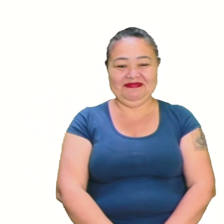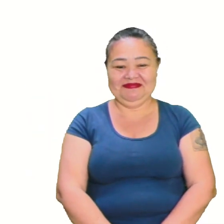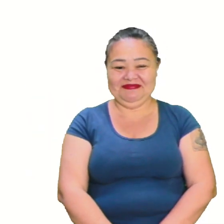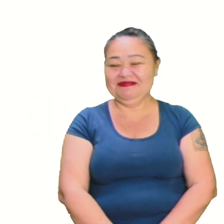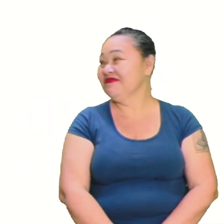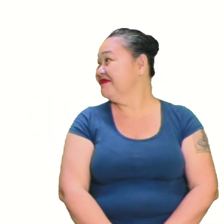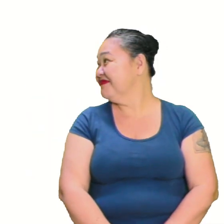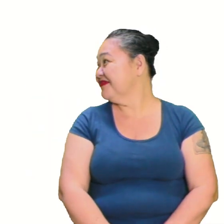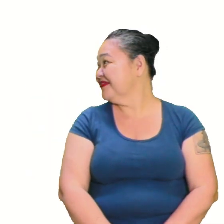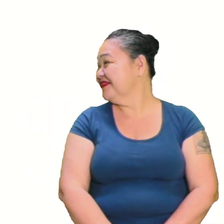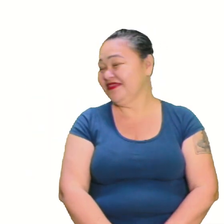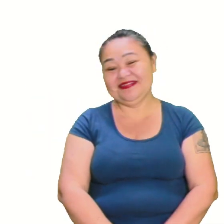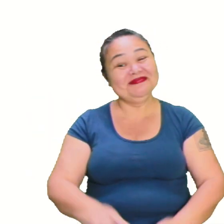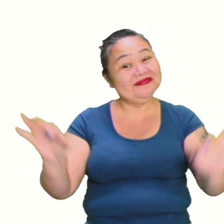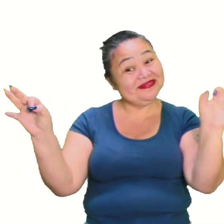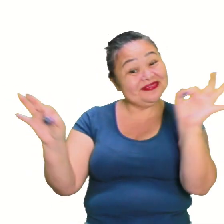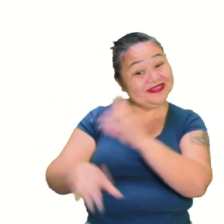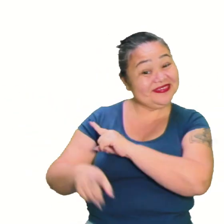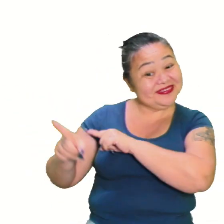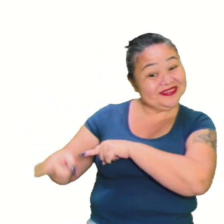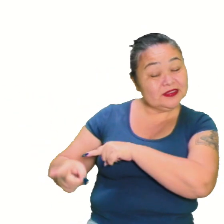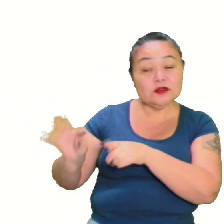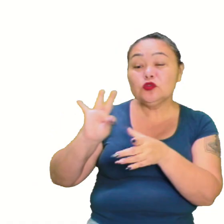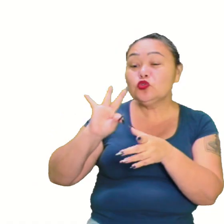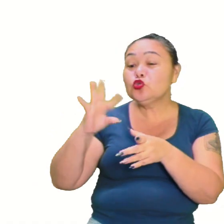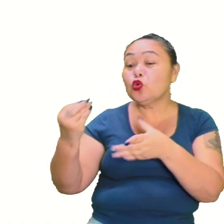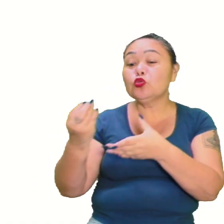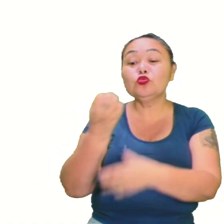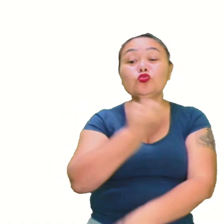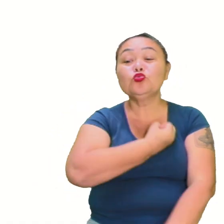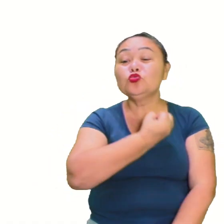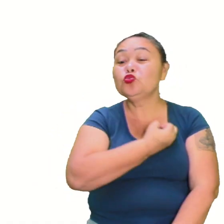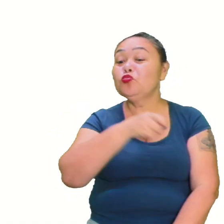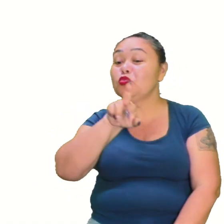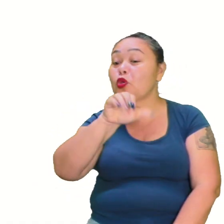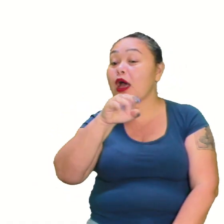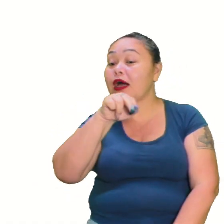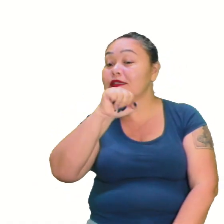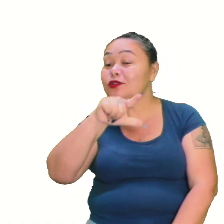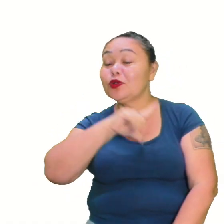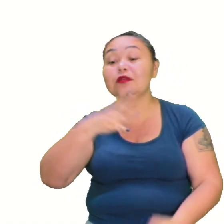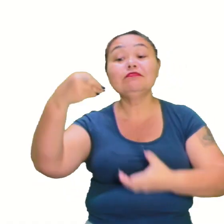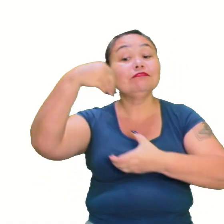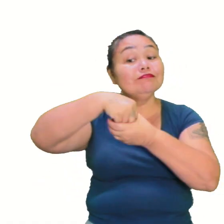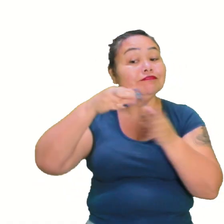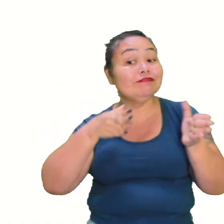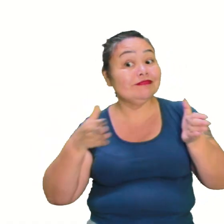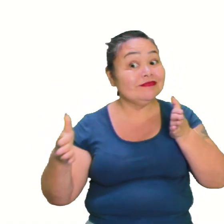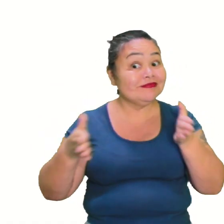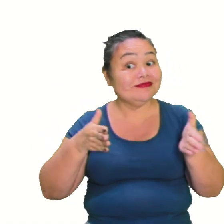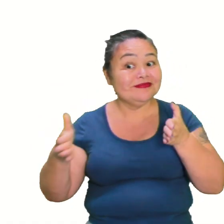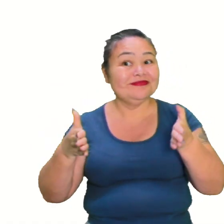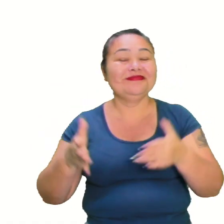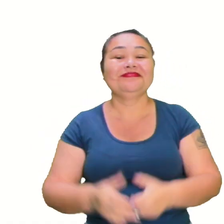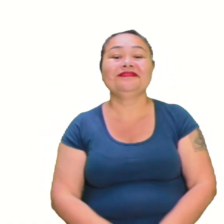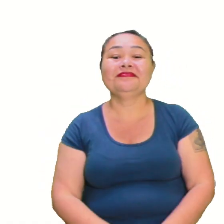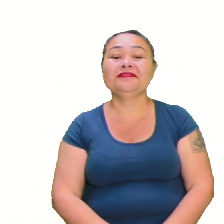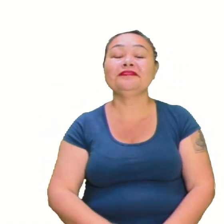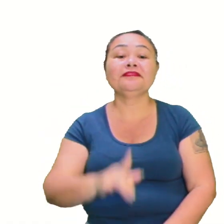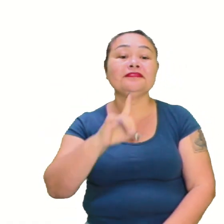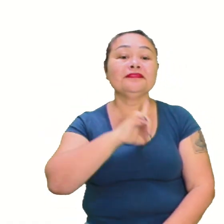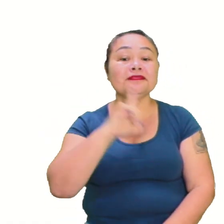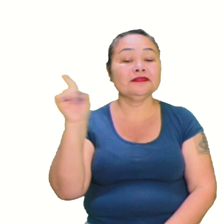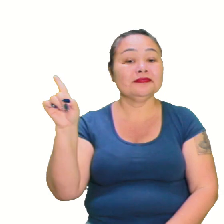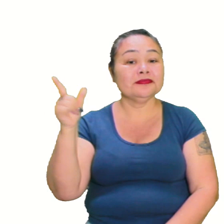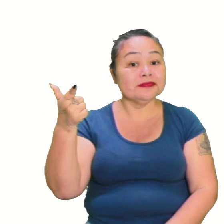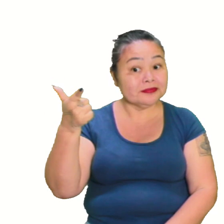Isso, olha aí, ó. Pronto. Esses são todos os números racionais que estão nesse intervalo. Aí nós